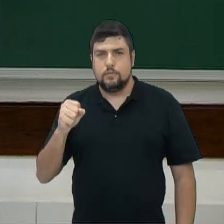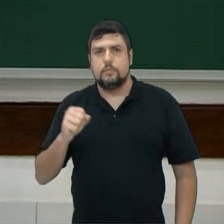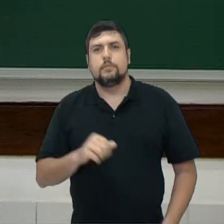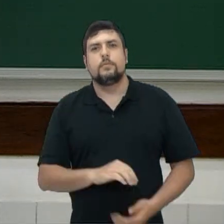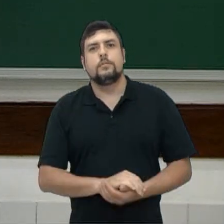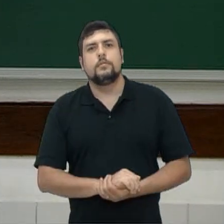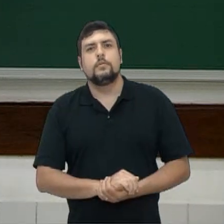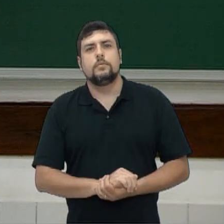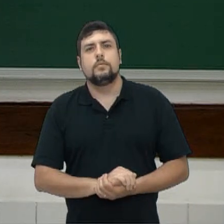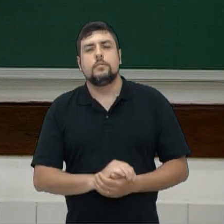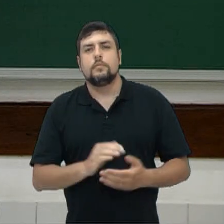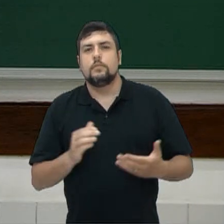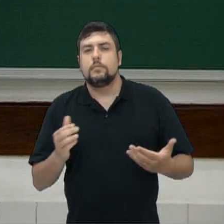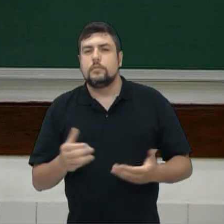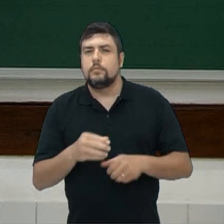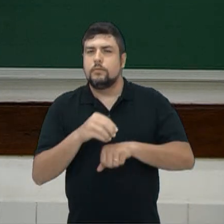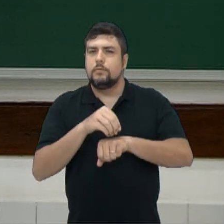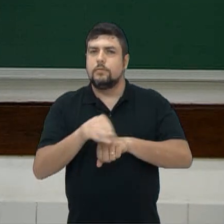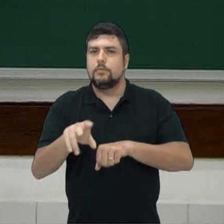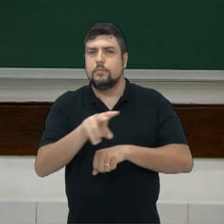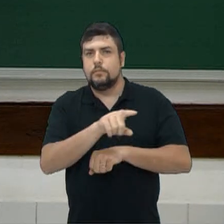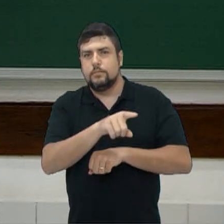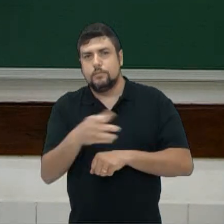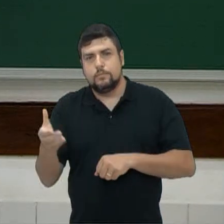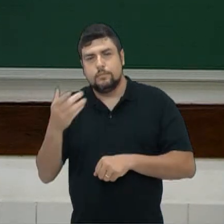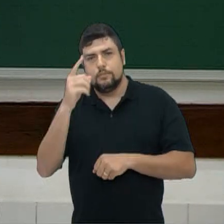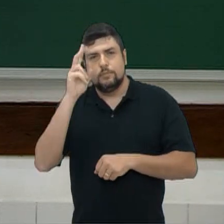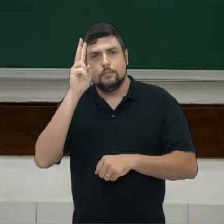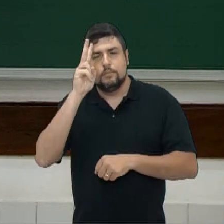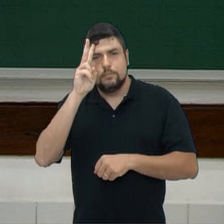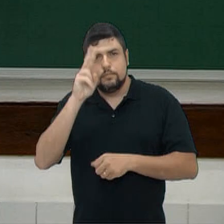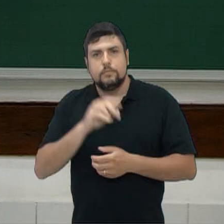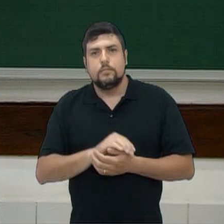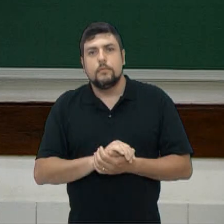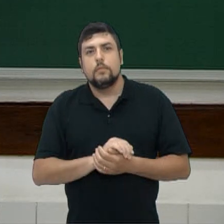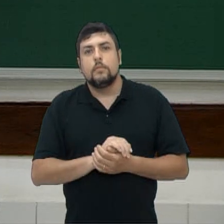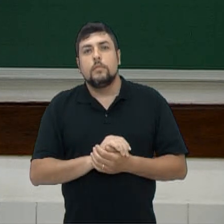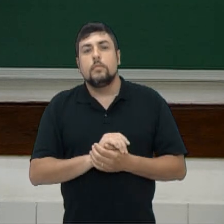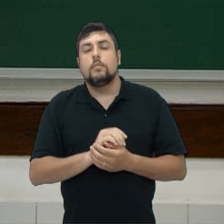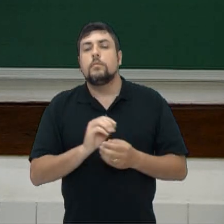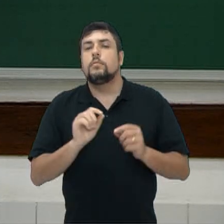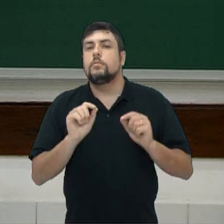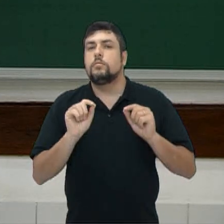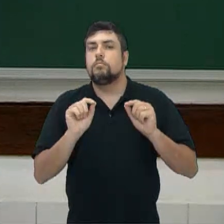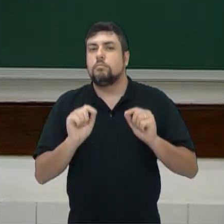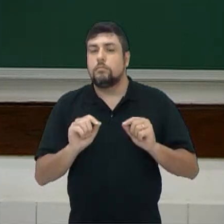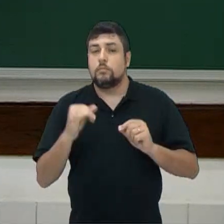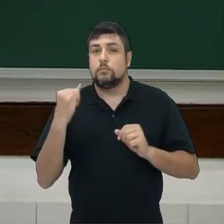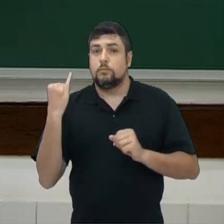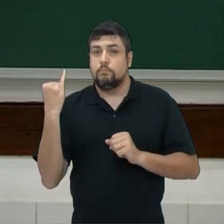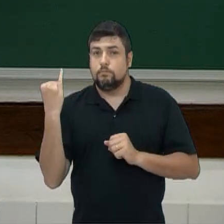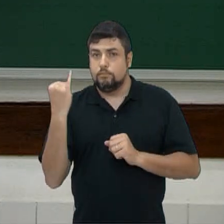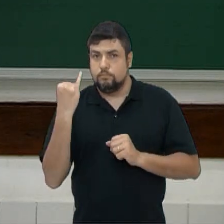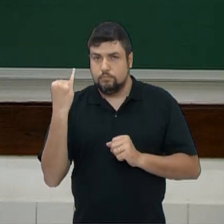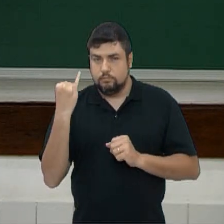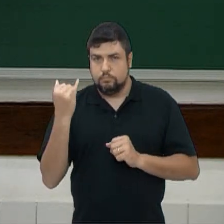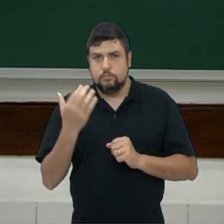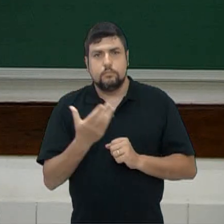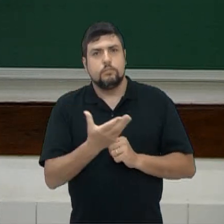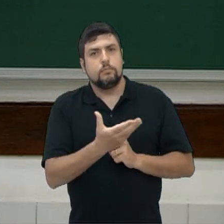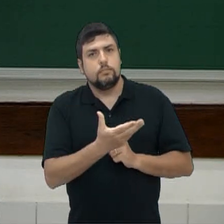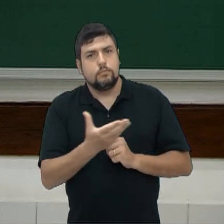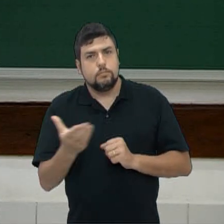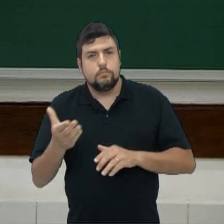mais nada, lembrar vocês aí, aos nossos alunos, quanto à importância de você realizar